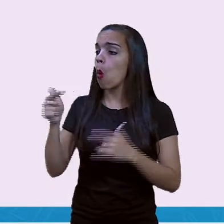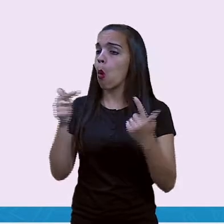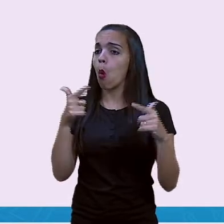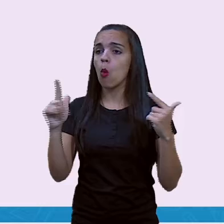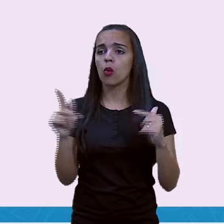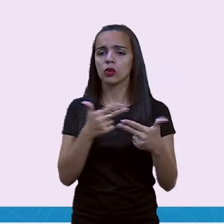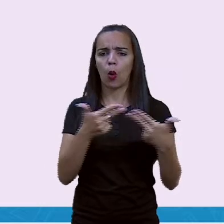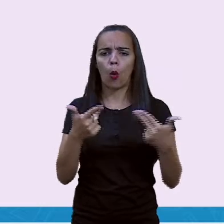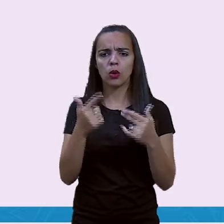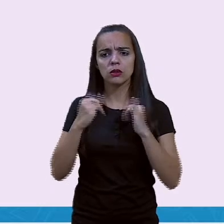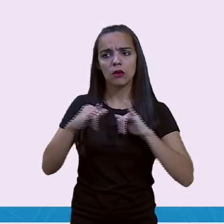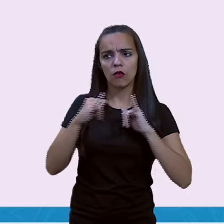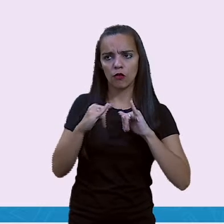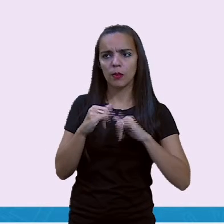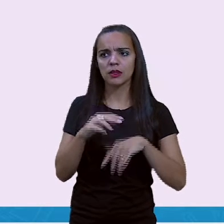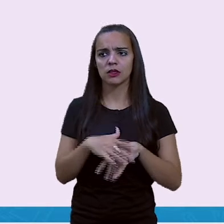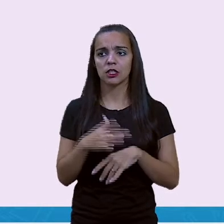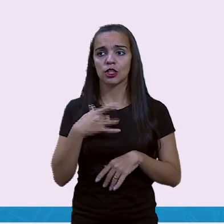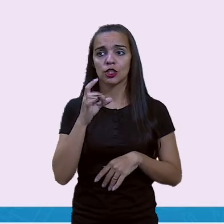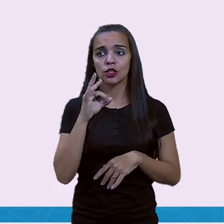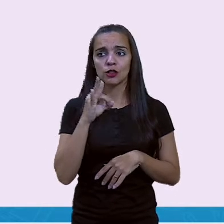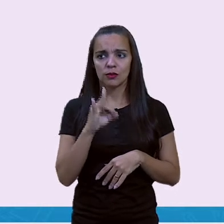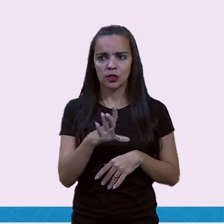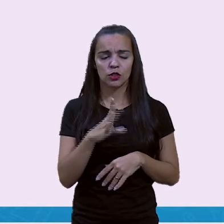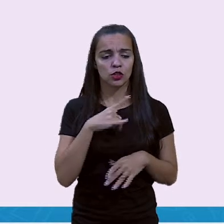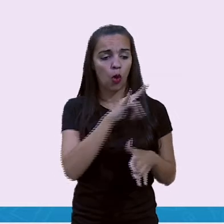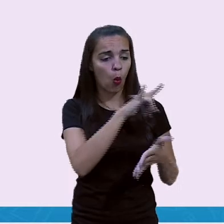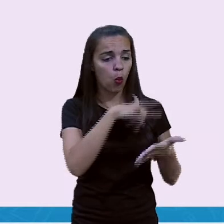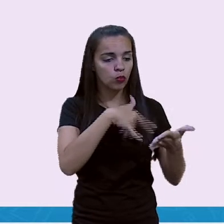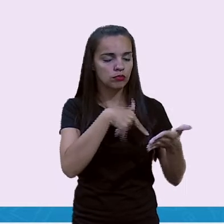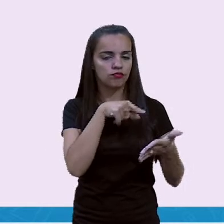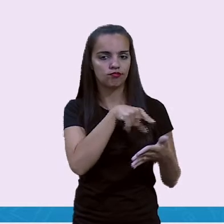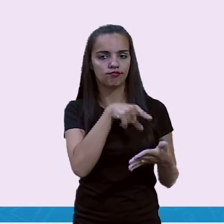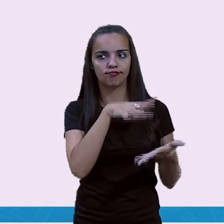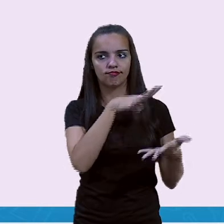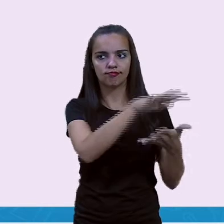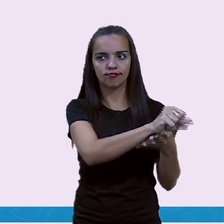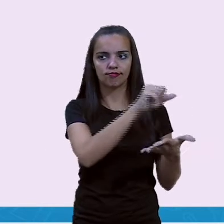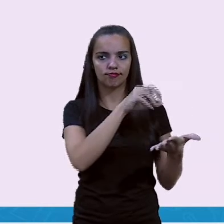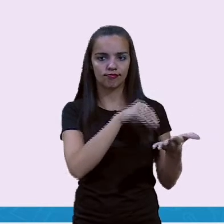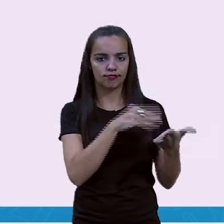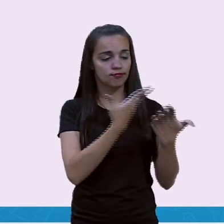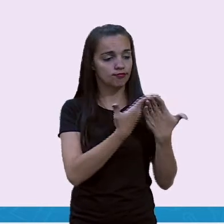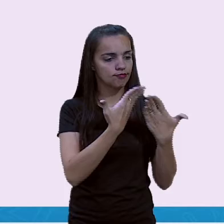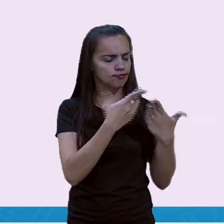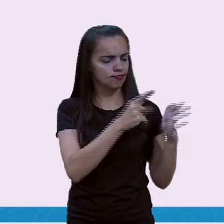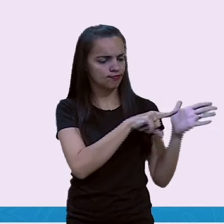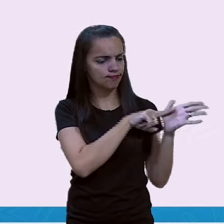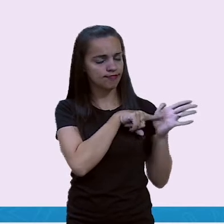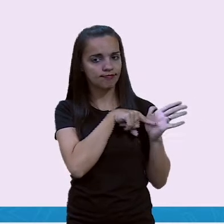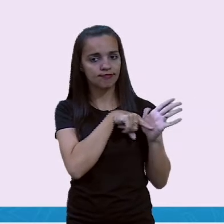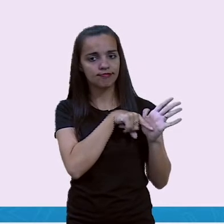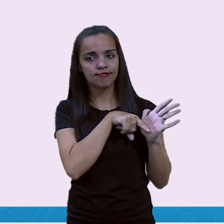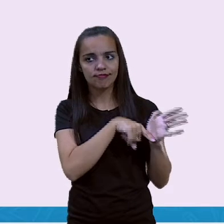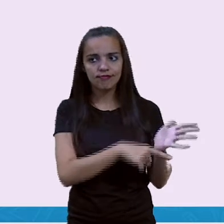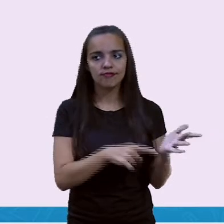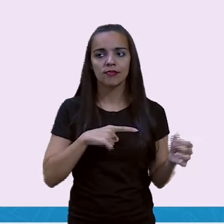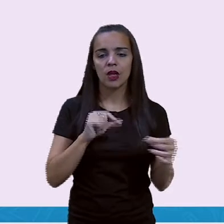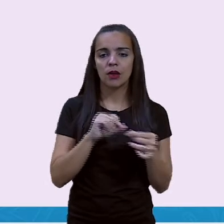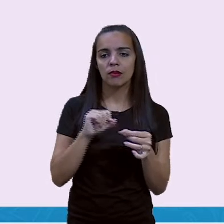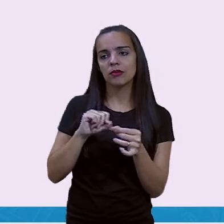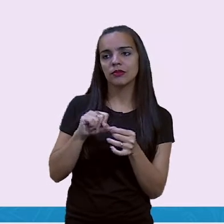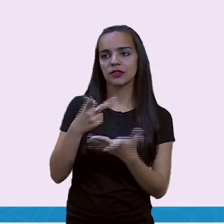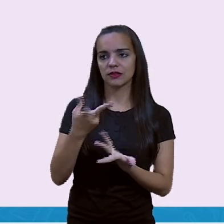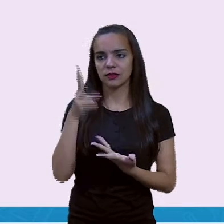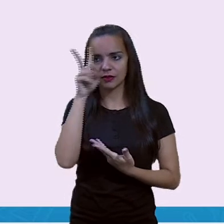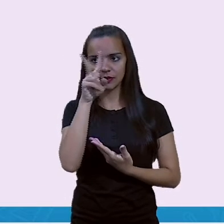estudar o passado, só havia a maneira dos documentos. Então, eles estudavam os documentos e aí retratavam ali